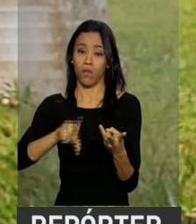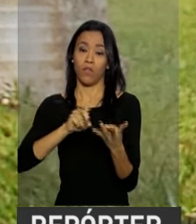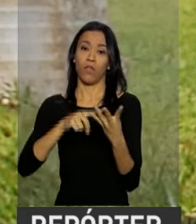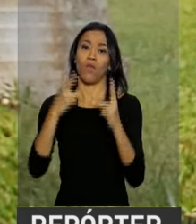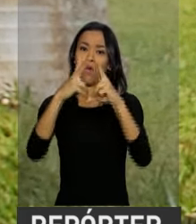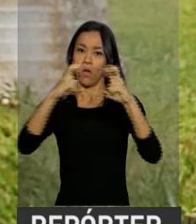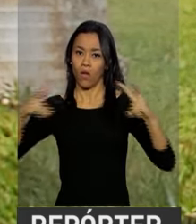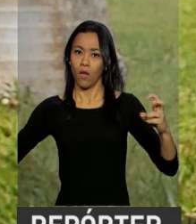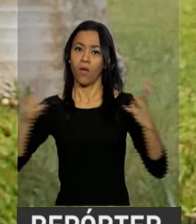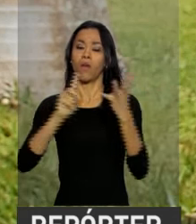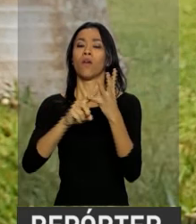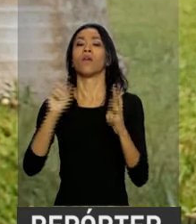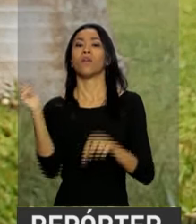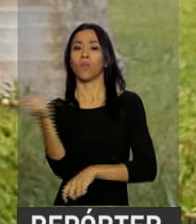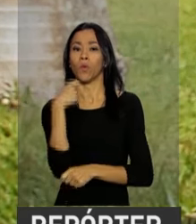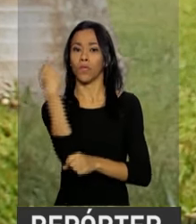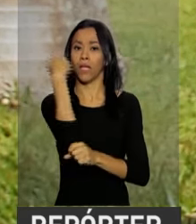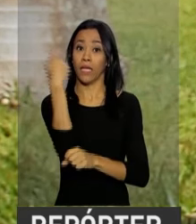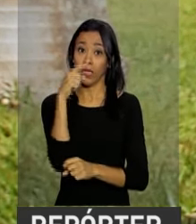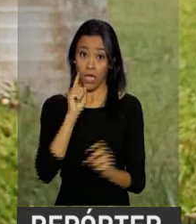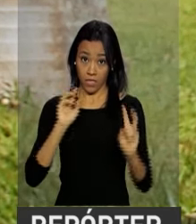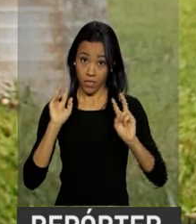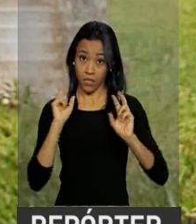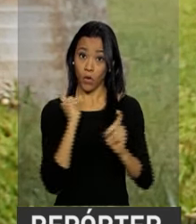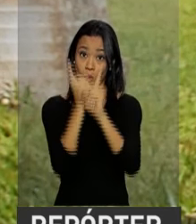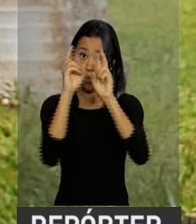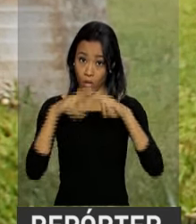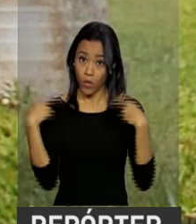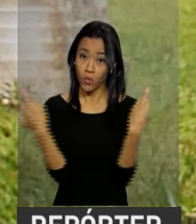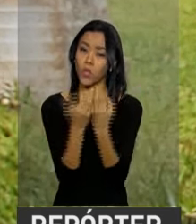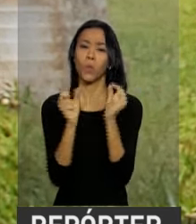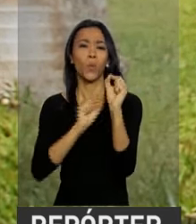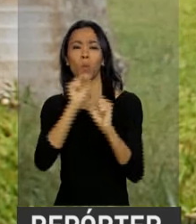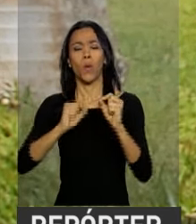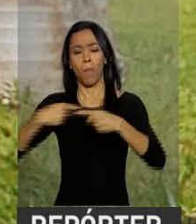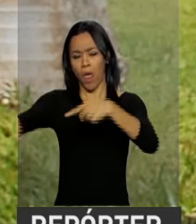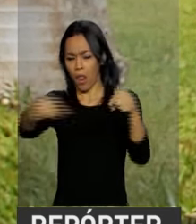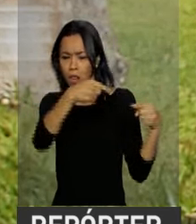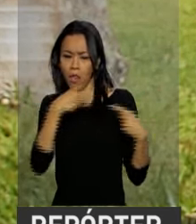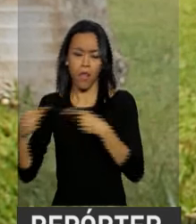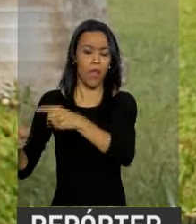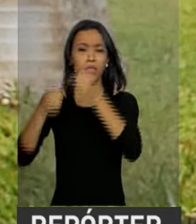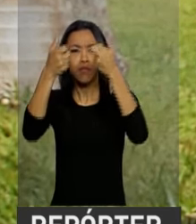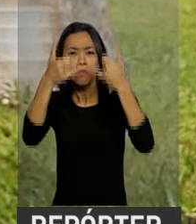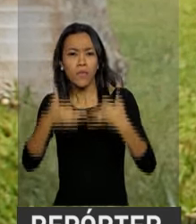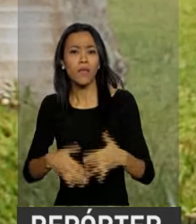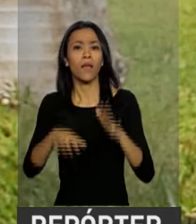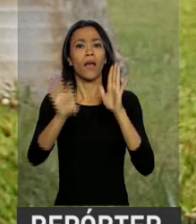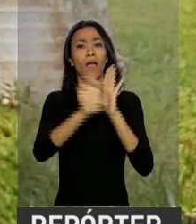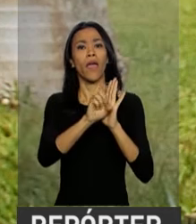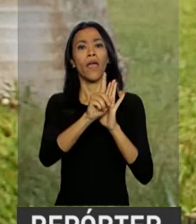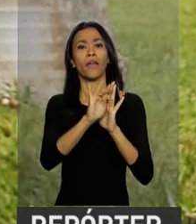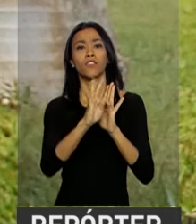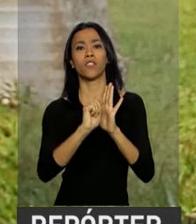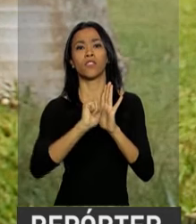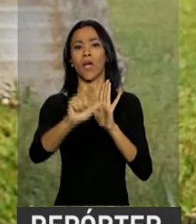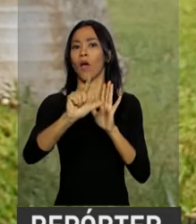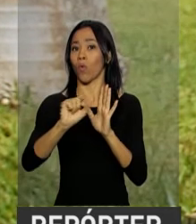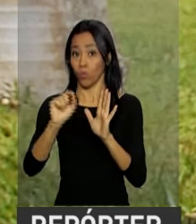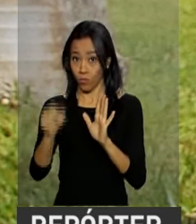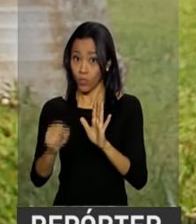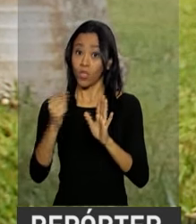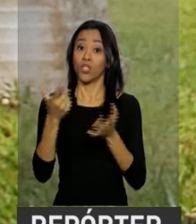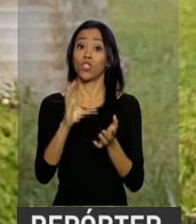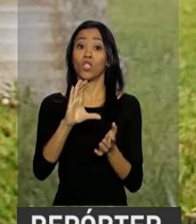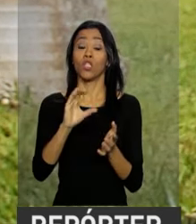Florianópolis e Porto Alegre. As sessões têm o objetivo de esclarecer e debater o edital das concessões. Já foram